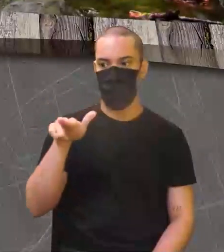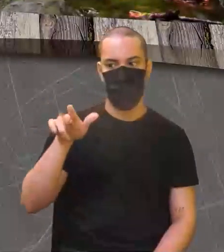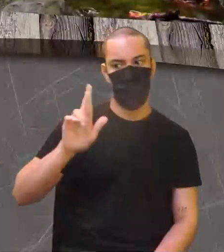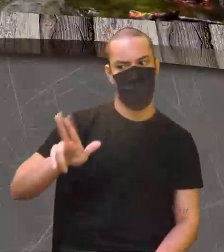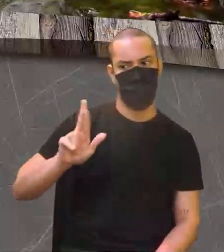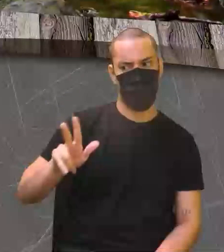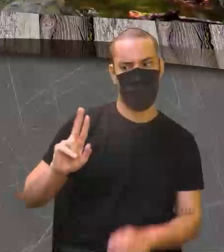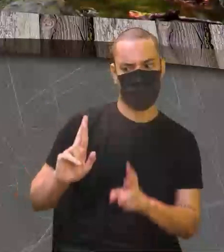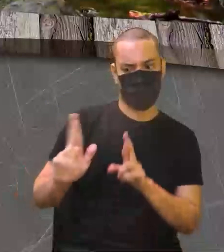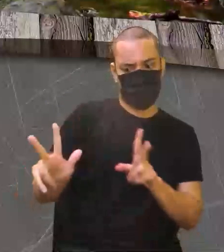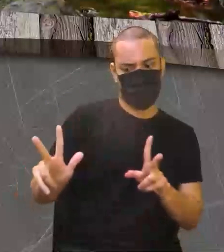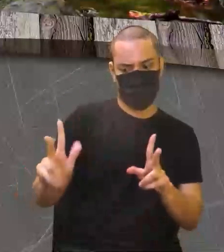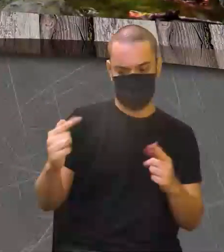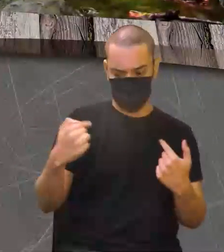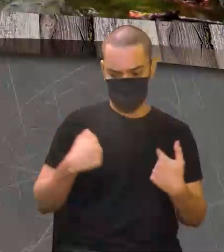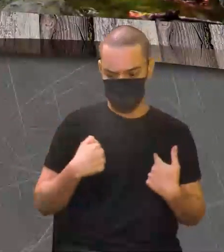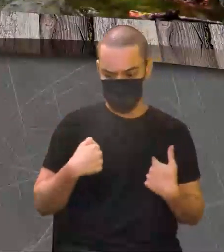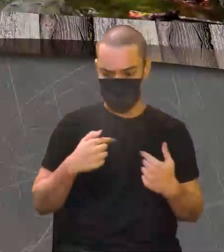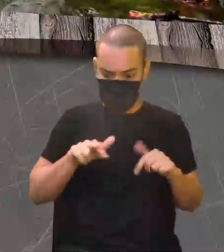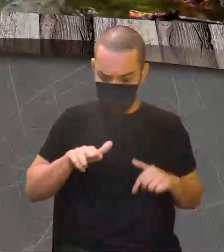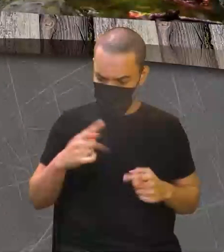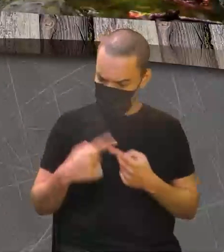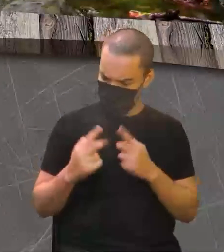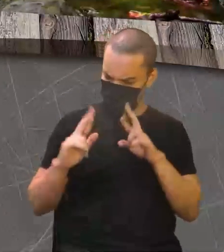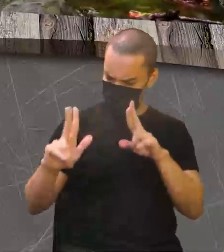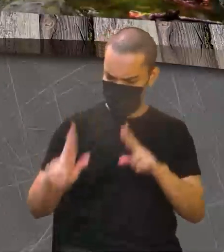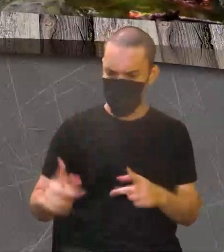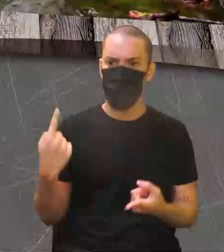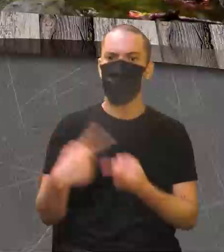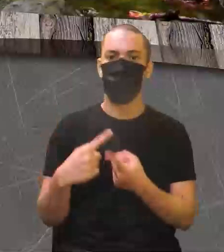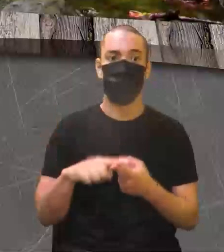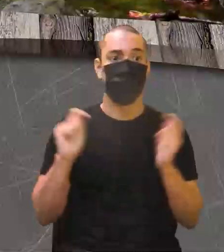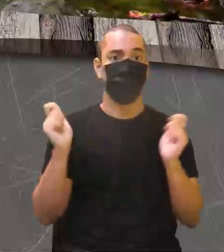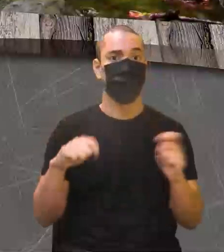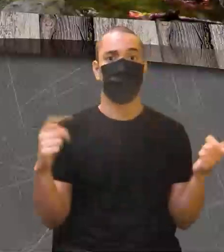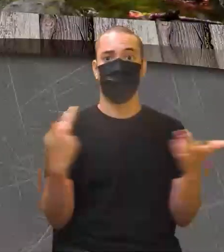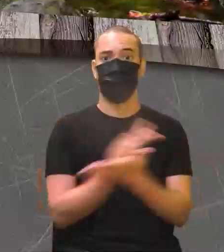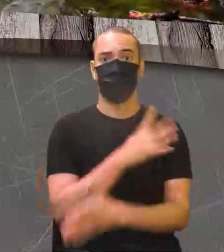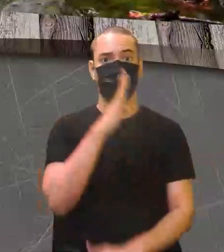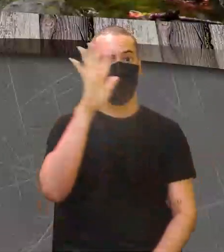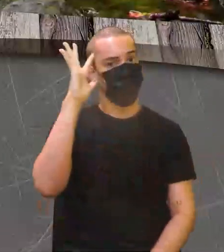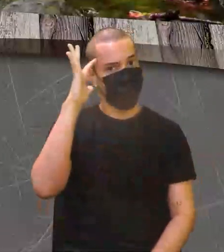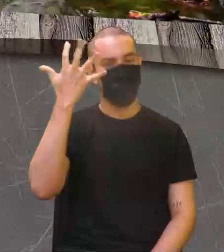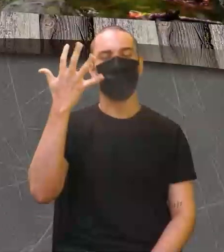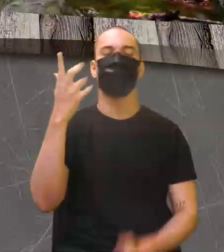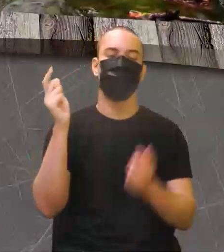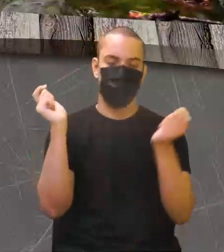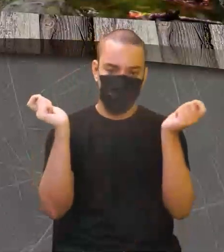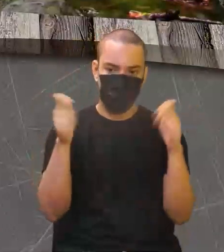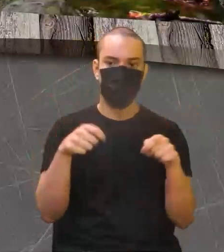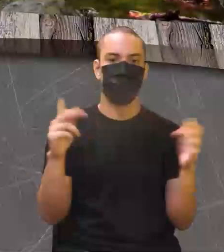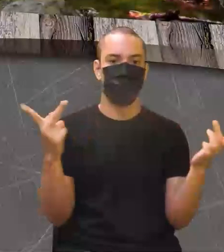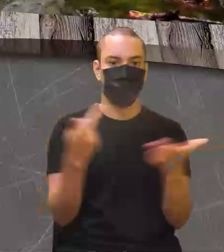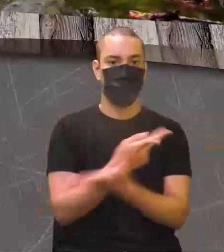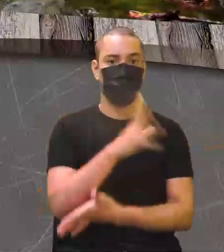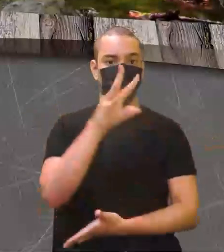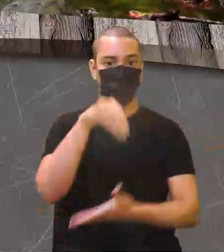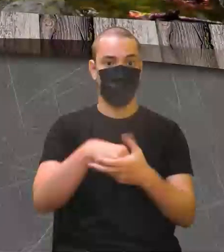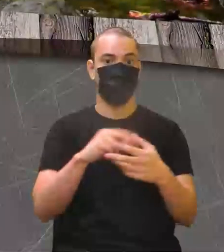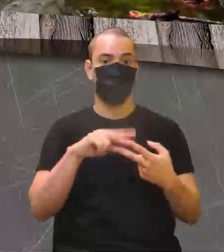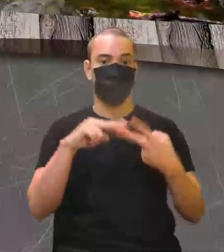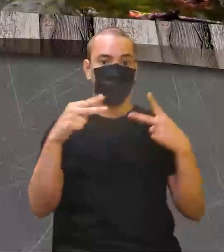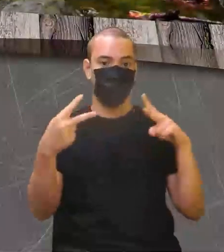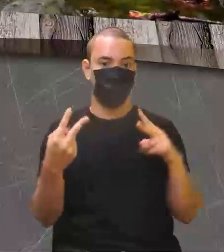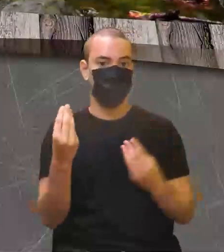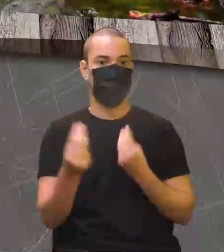eu tenho uma característica que ele não tem, justamente por causa desses eventos aleatórios que acontecem na genética, né?